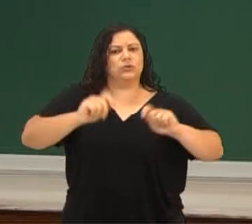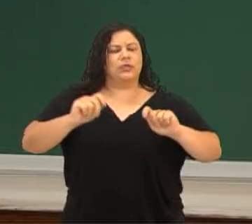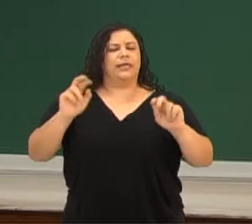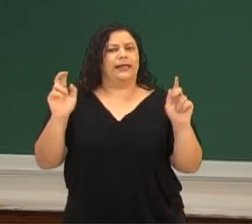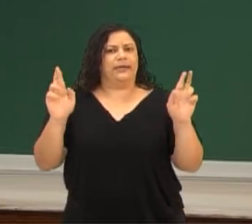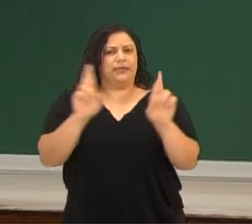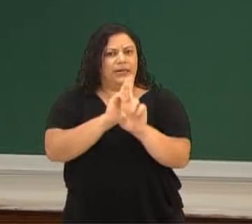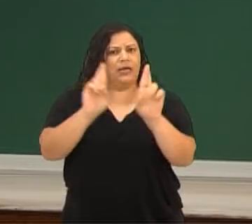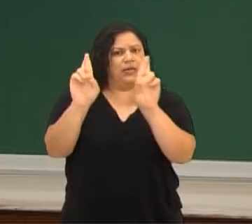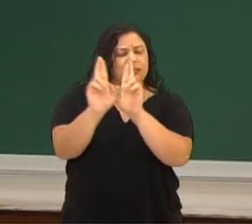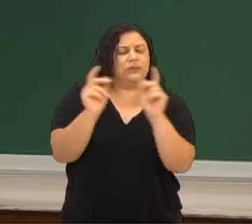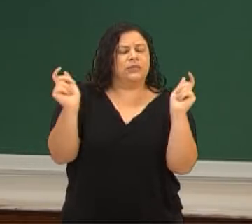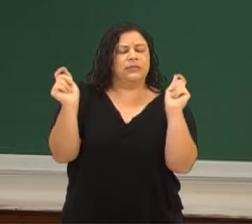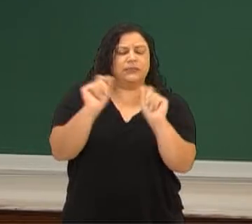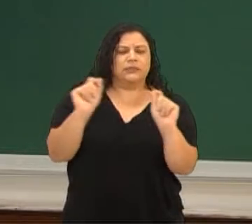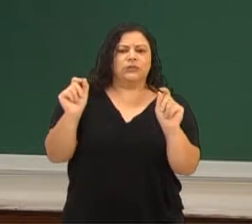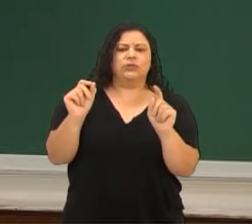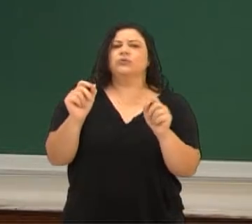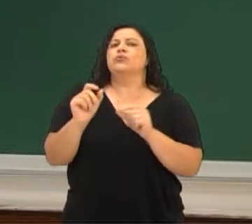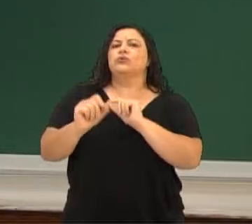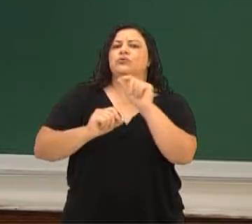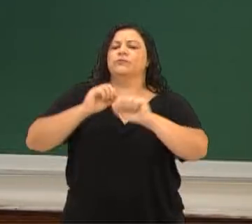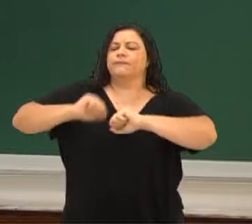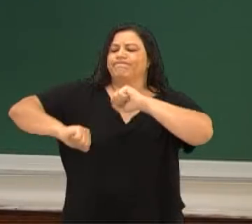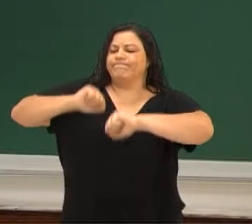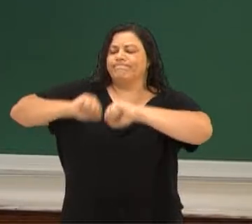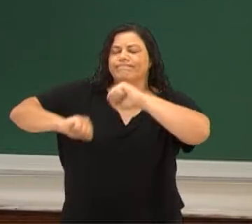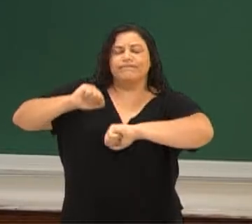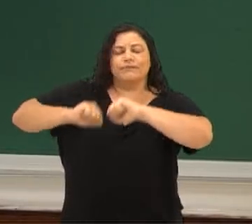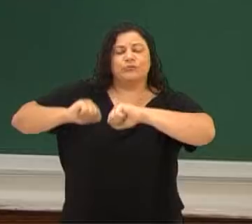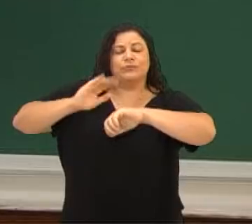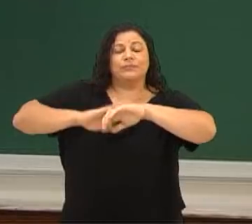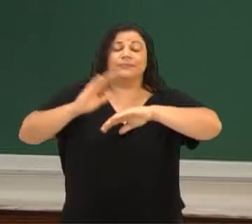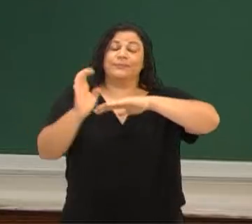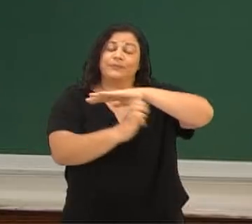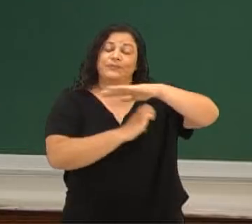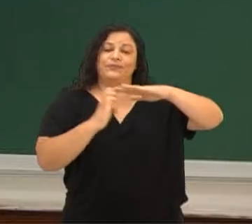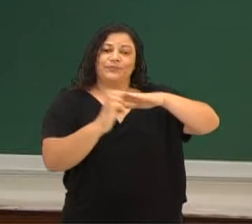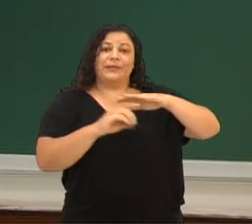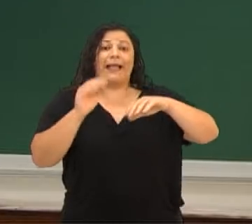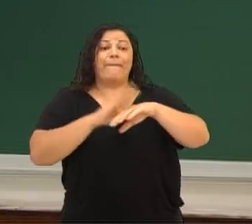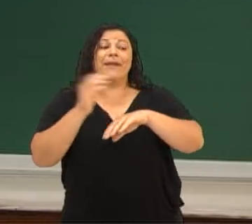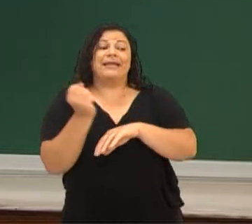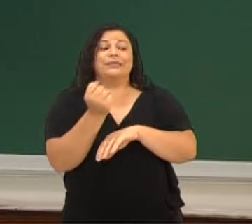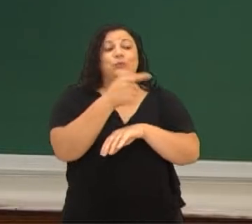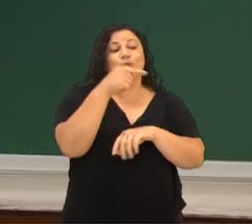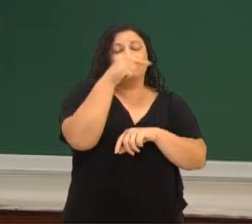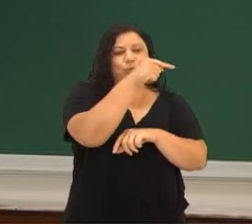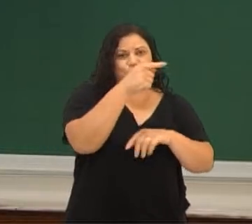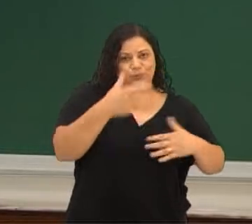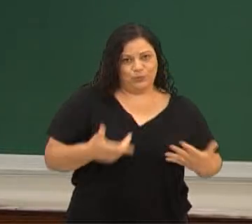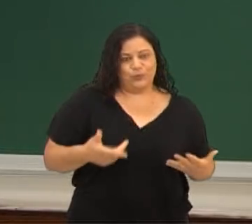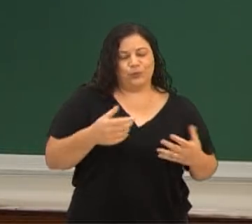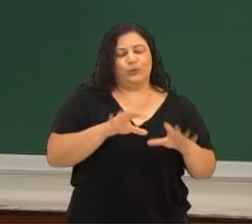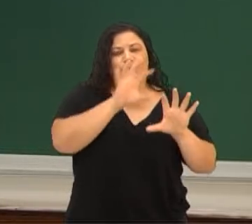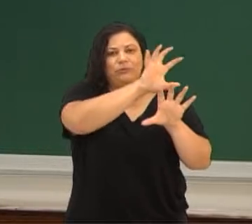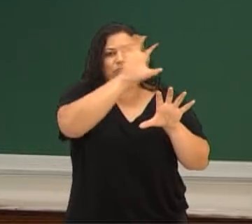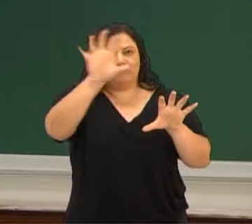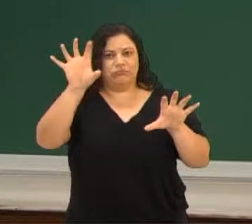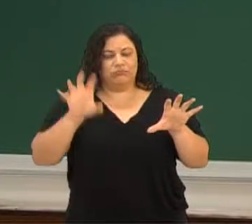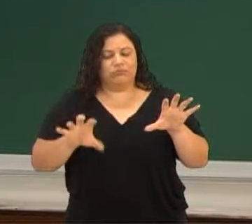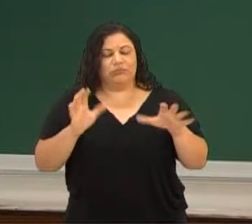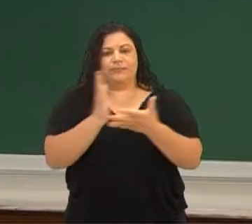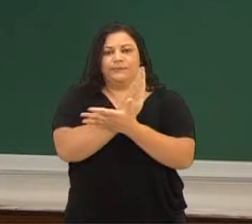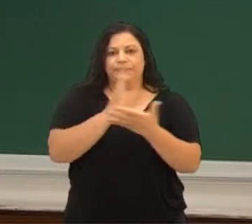das economias. Portanto, nós teremos algumas regiões mais urbanizadas devido ao processo de industrialização, que vai depender de